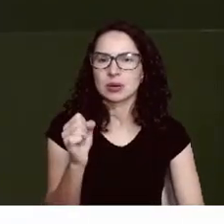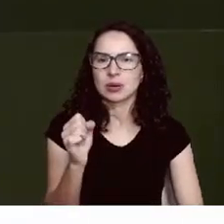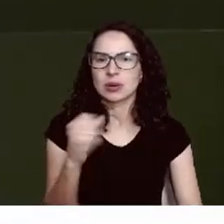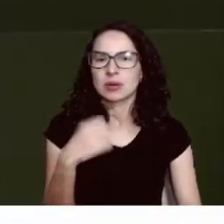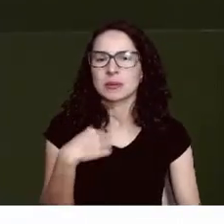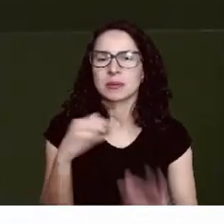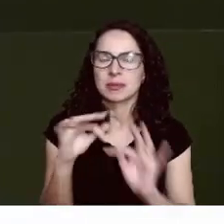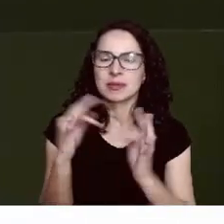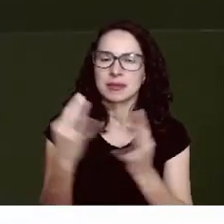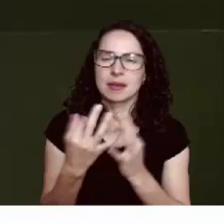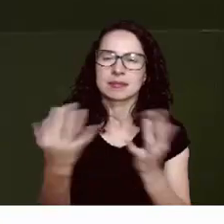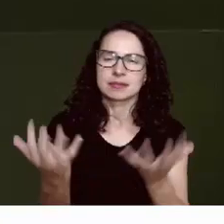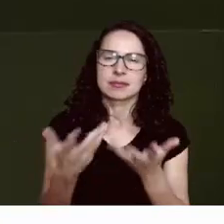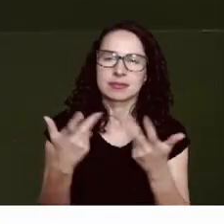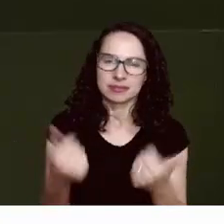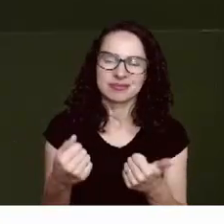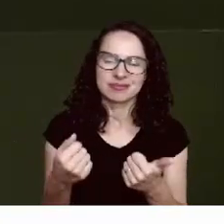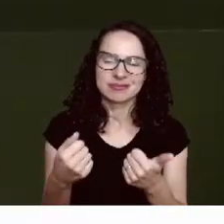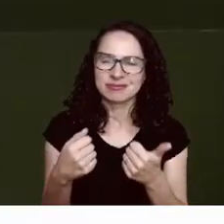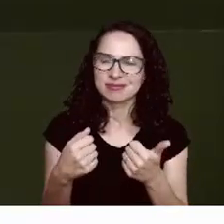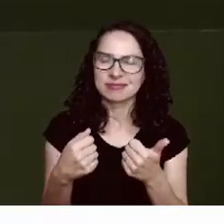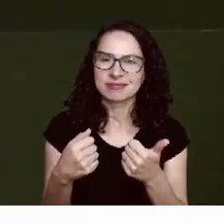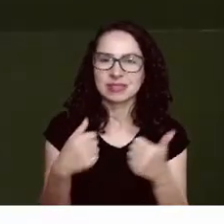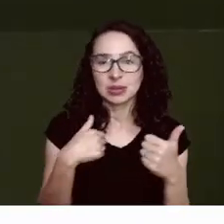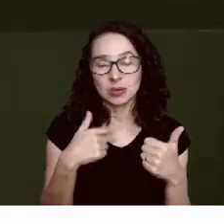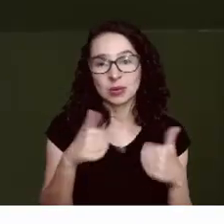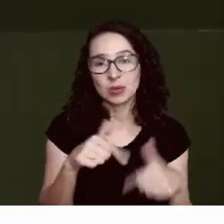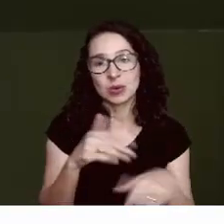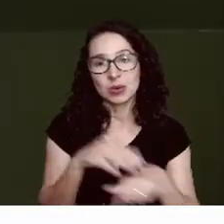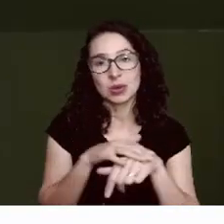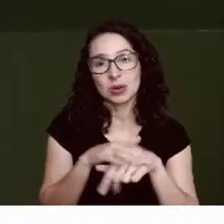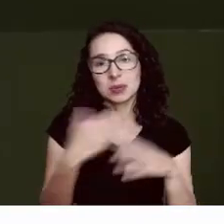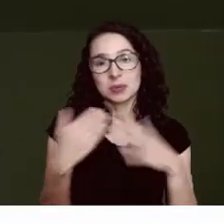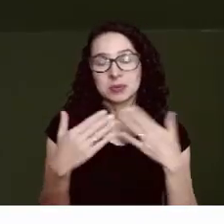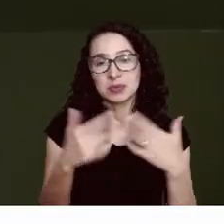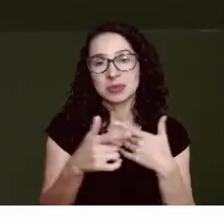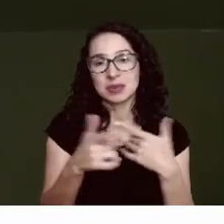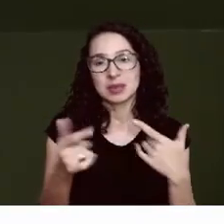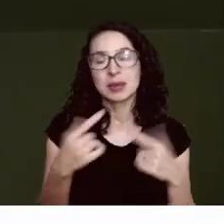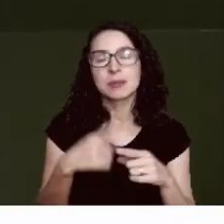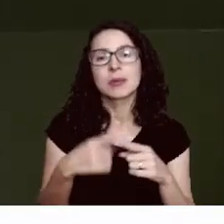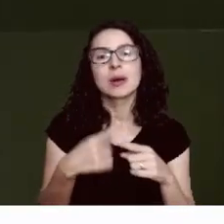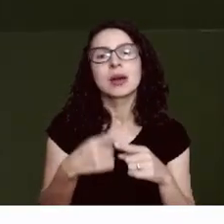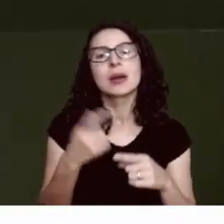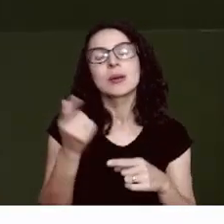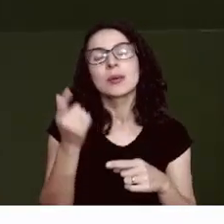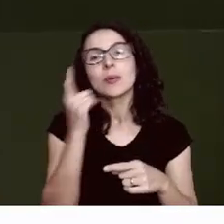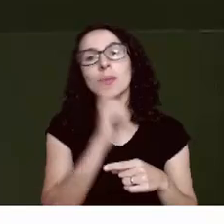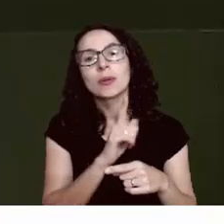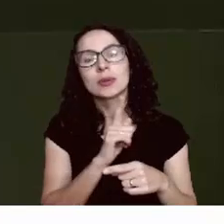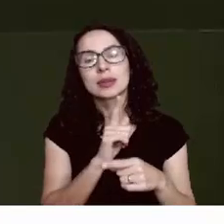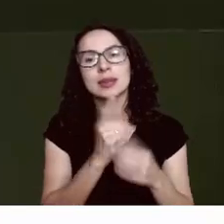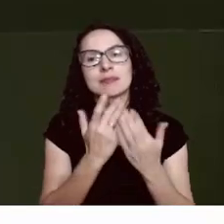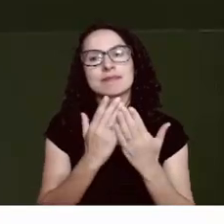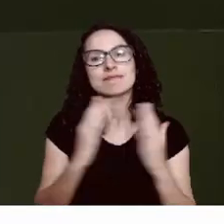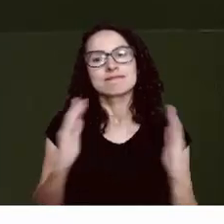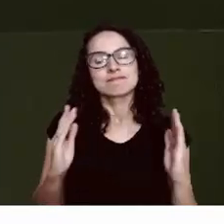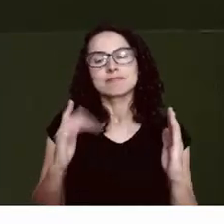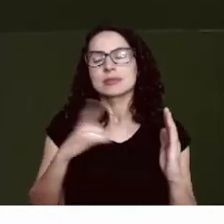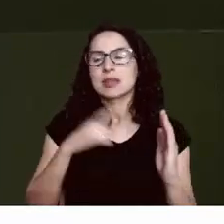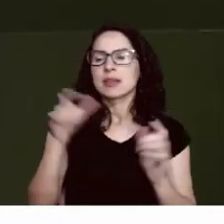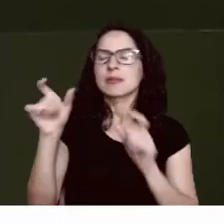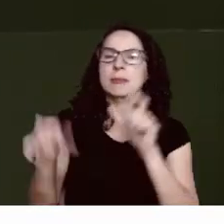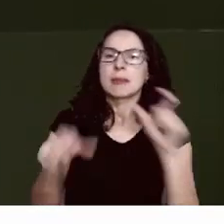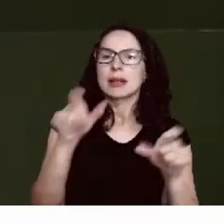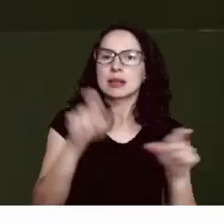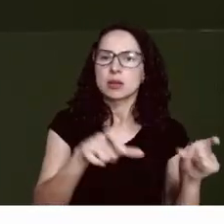maravilhosa e se hoje eu estou conversando com vocês é porque eu tive uma oportunidade, é que eu tive pessoas e tive